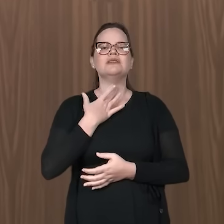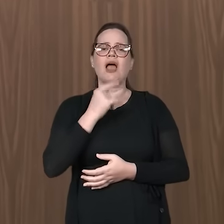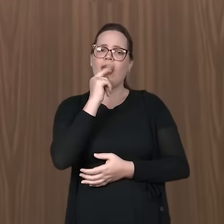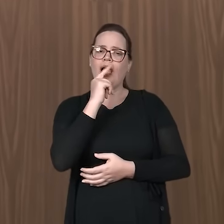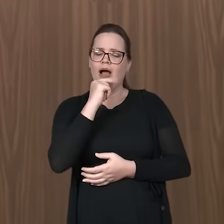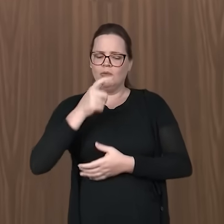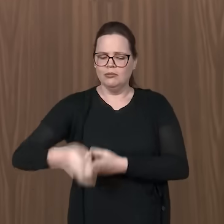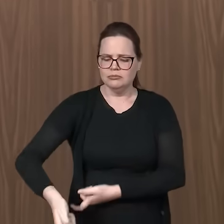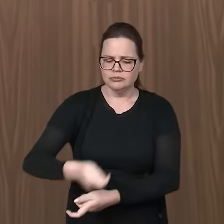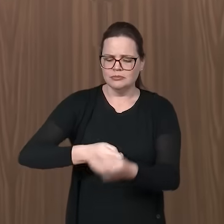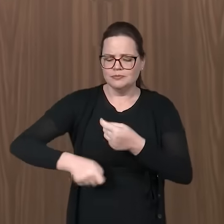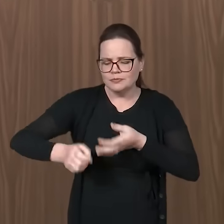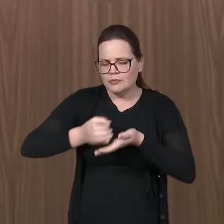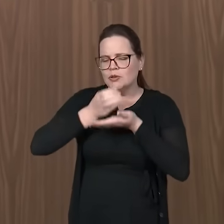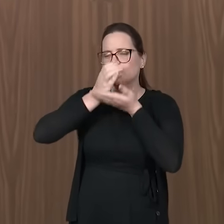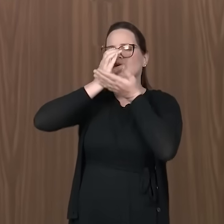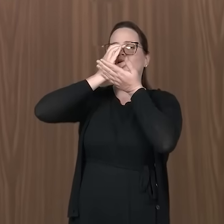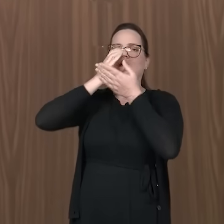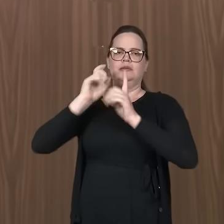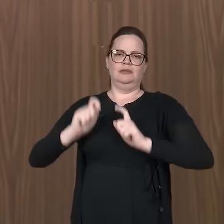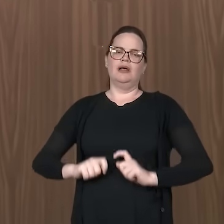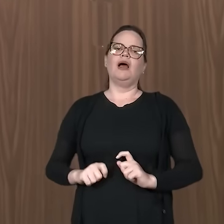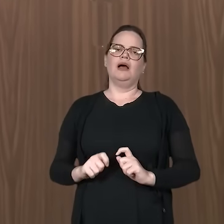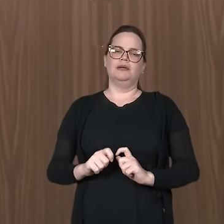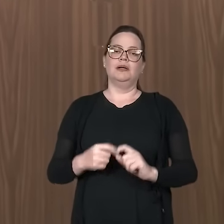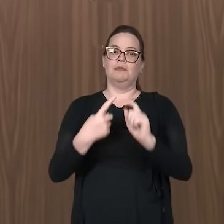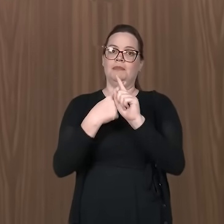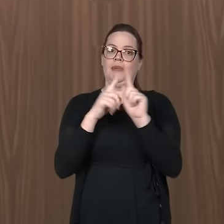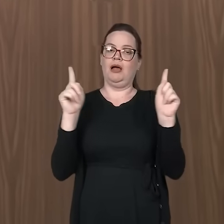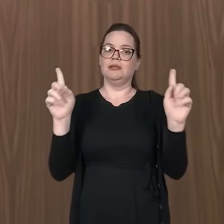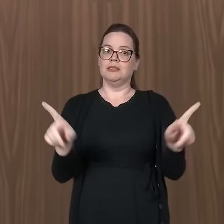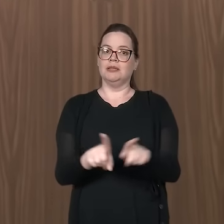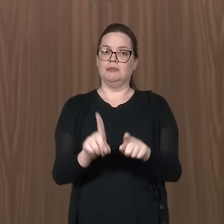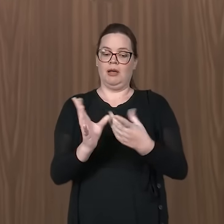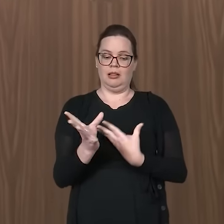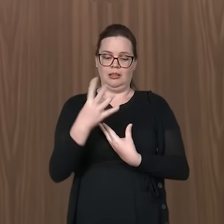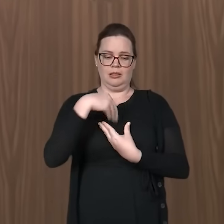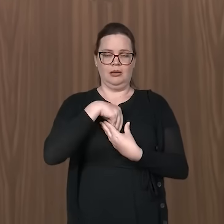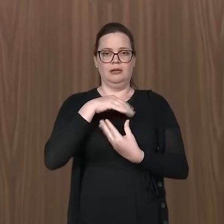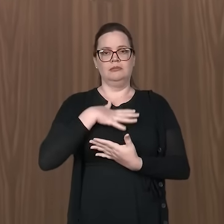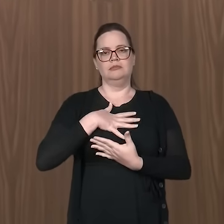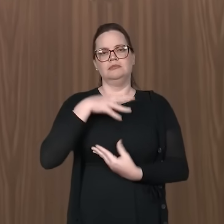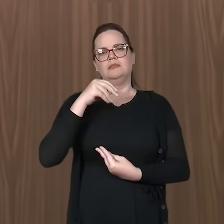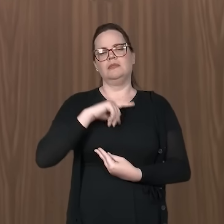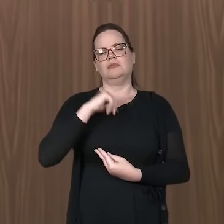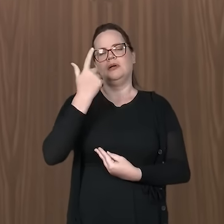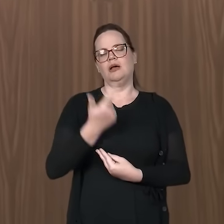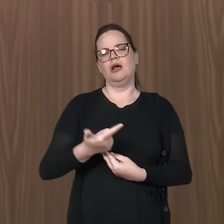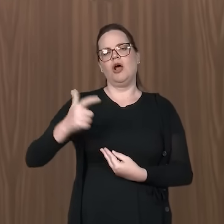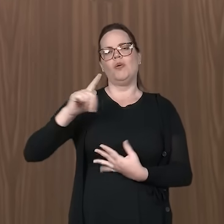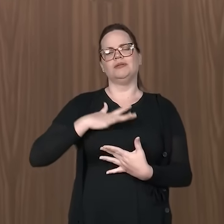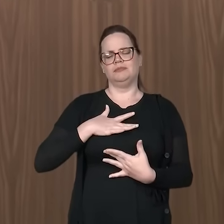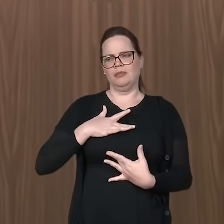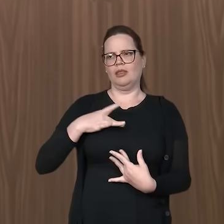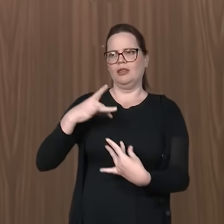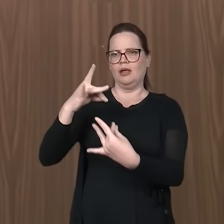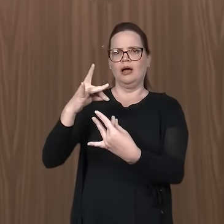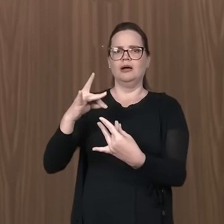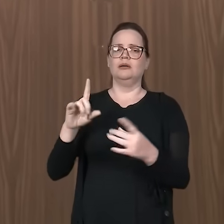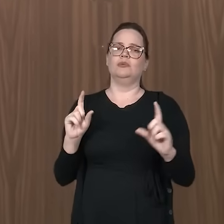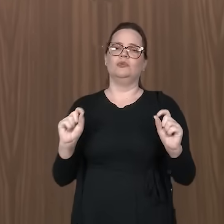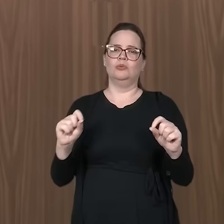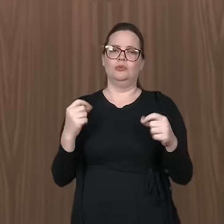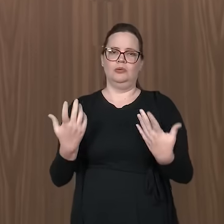água, porque ela tinha ido ao poço para retirar água. Mas ela trazia dentro dela uma outra sede, que era a sede